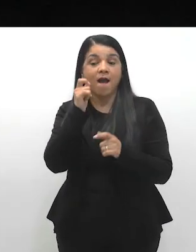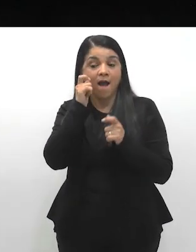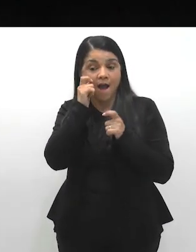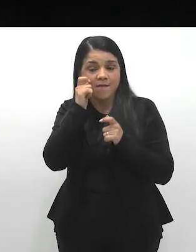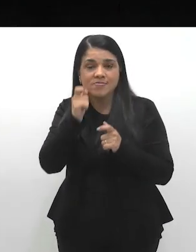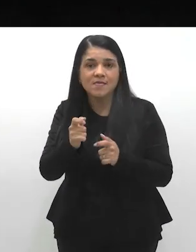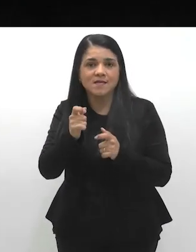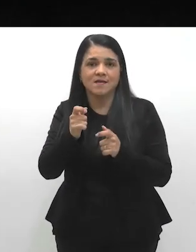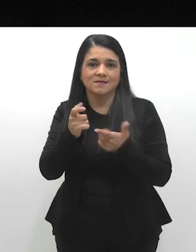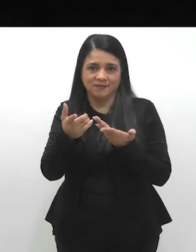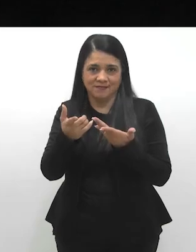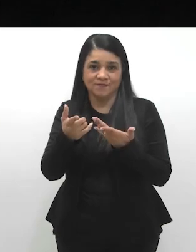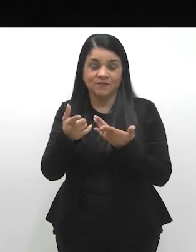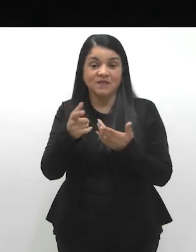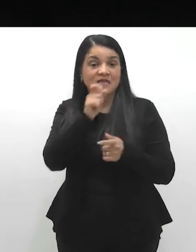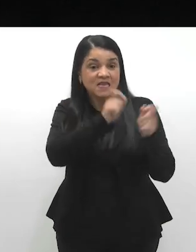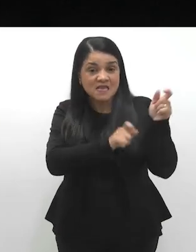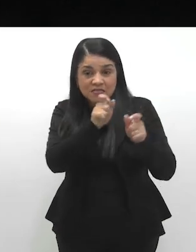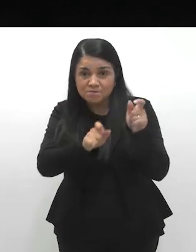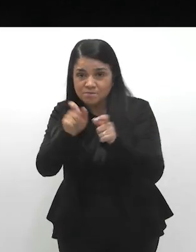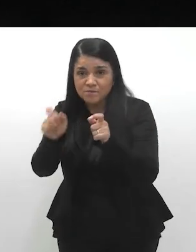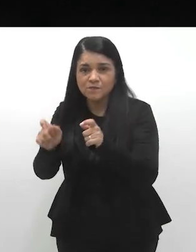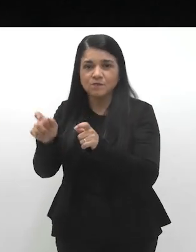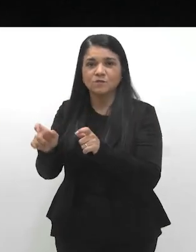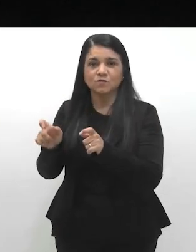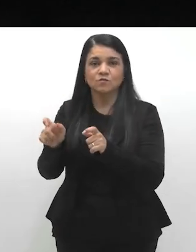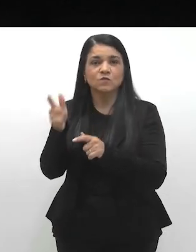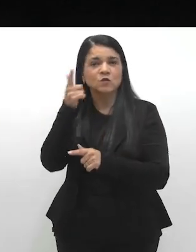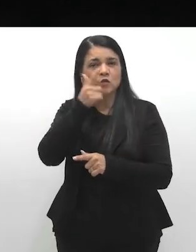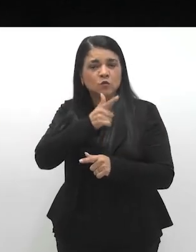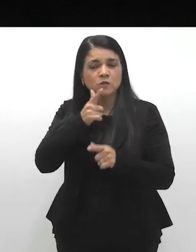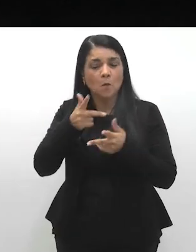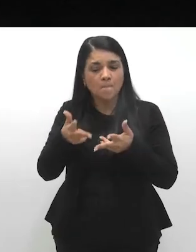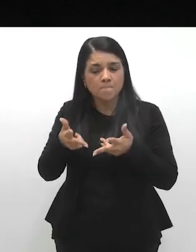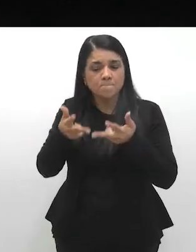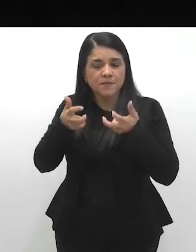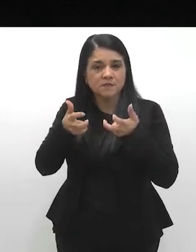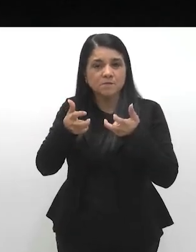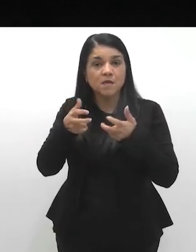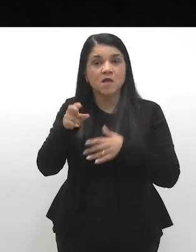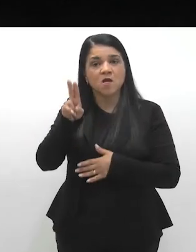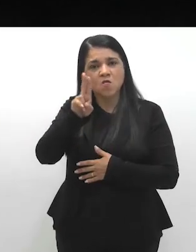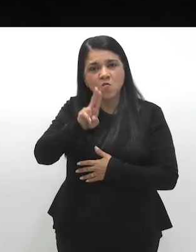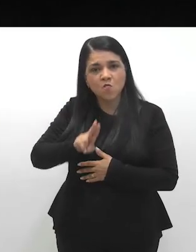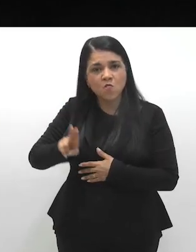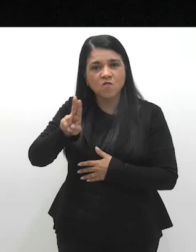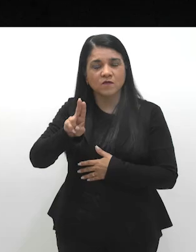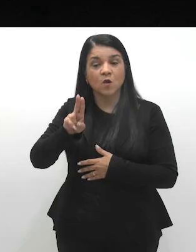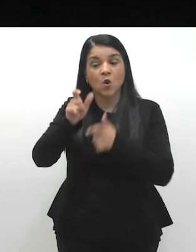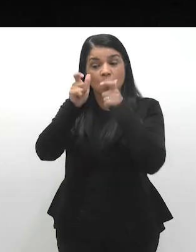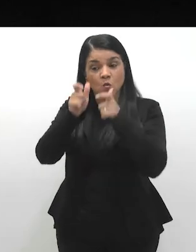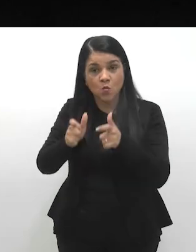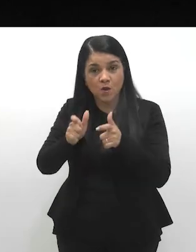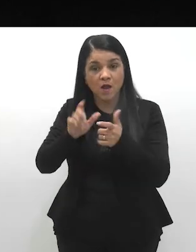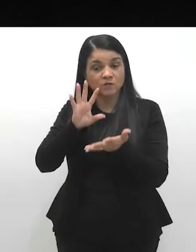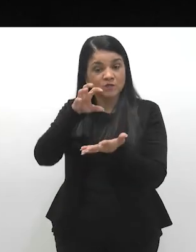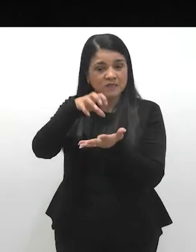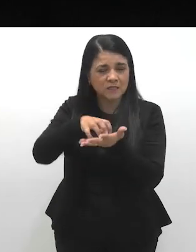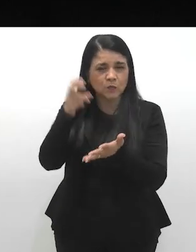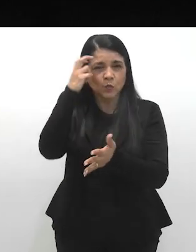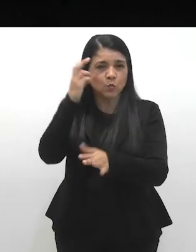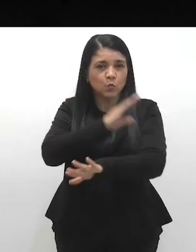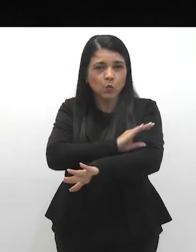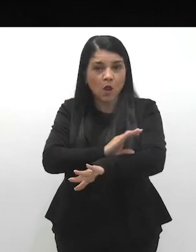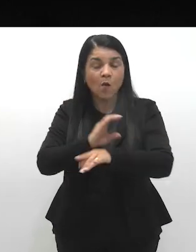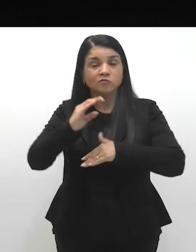possa fazer com que as pessoas consigam perceber, identificar a universidade como esse local